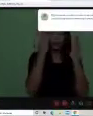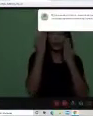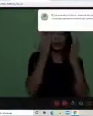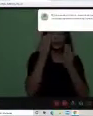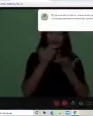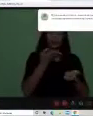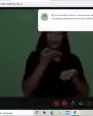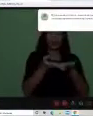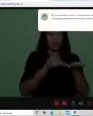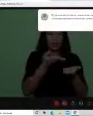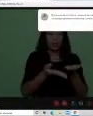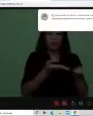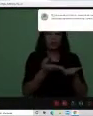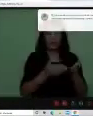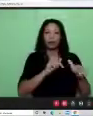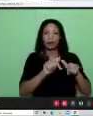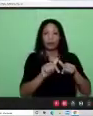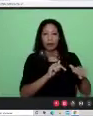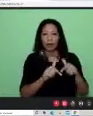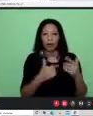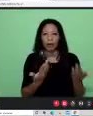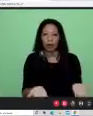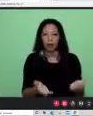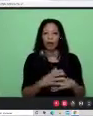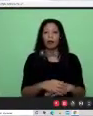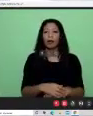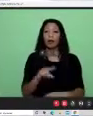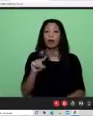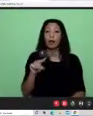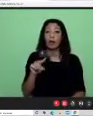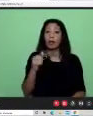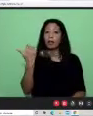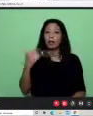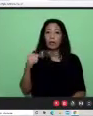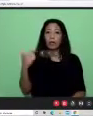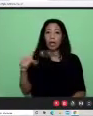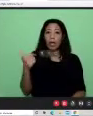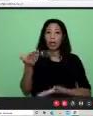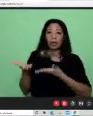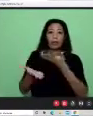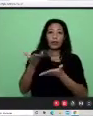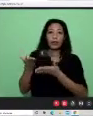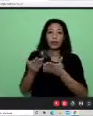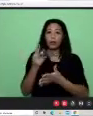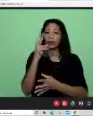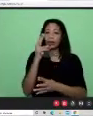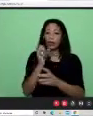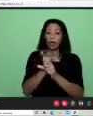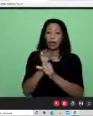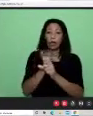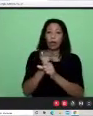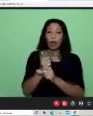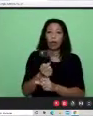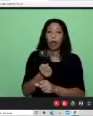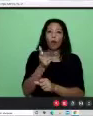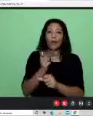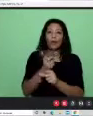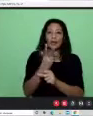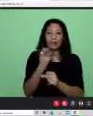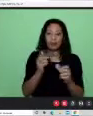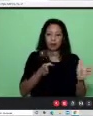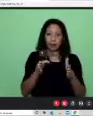terapia ocupacional, não estão há quase 2 anos recebendo esse atendimento. E isso é